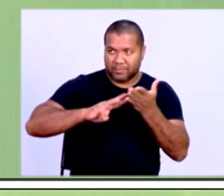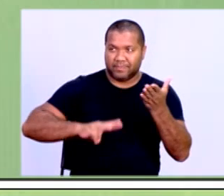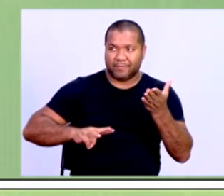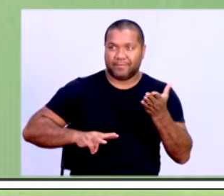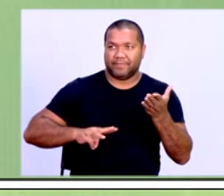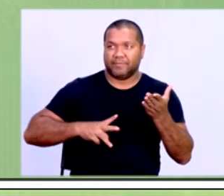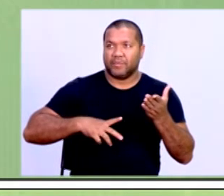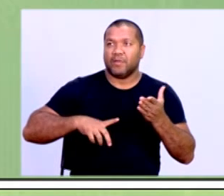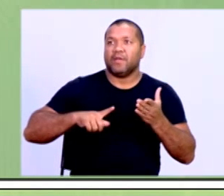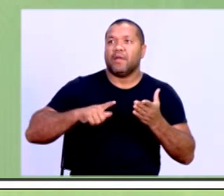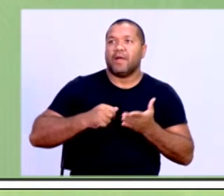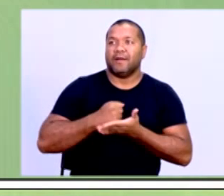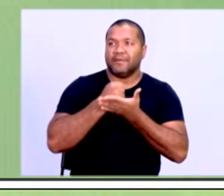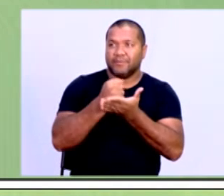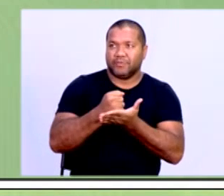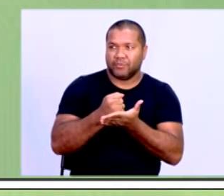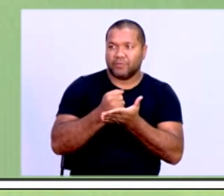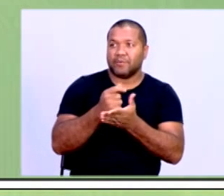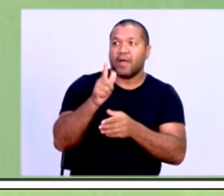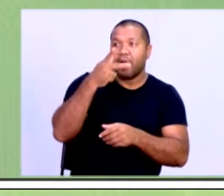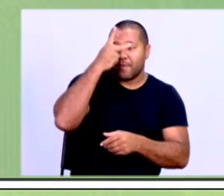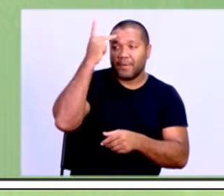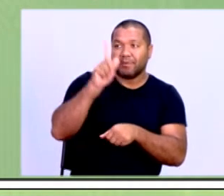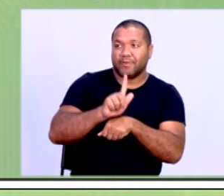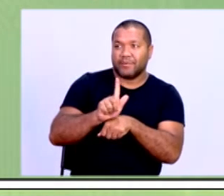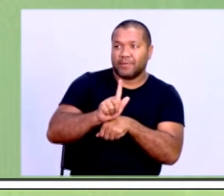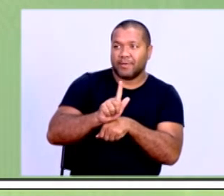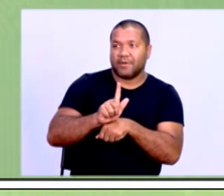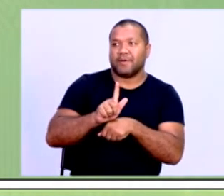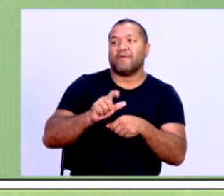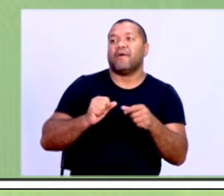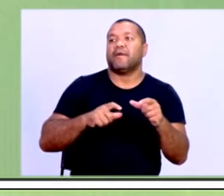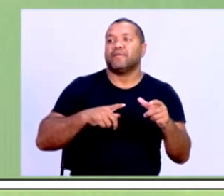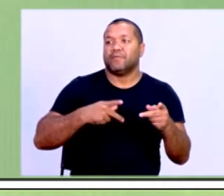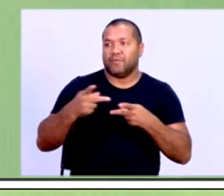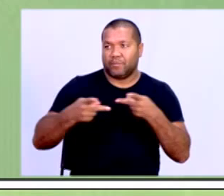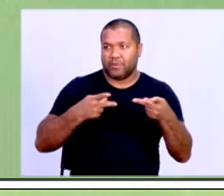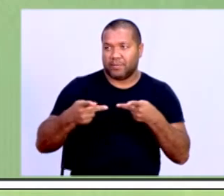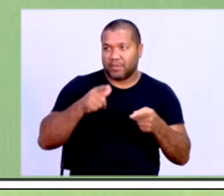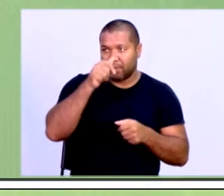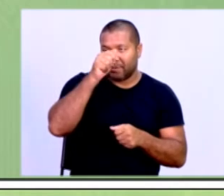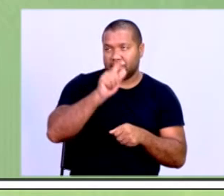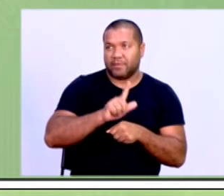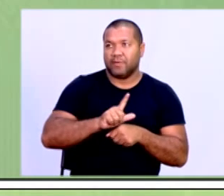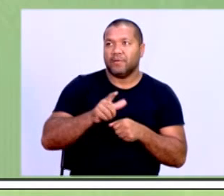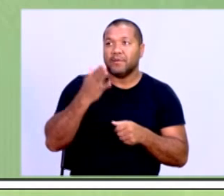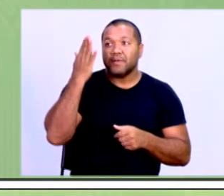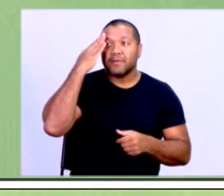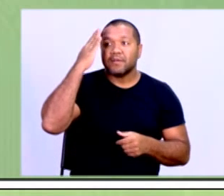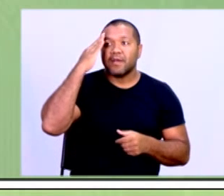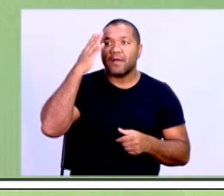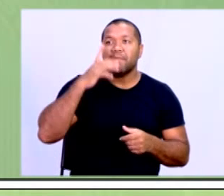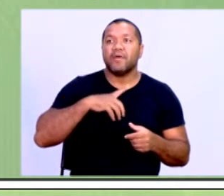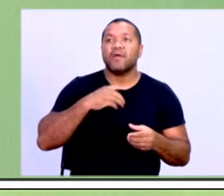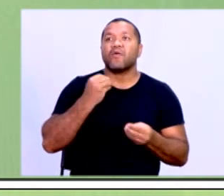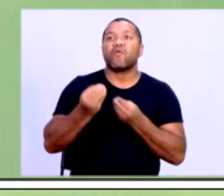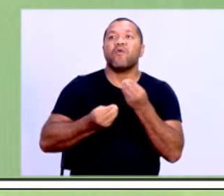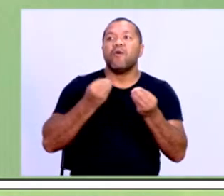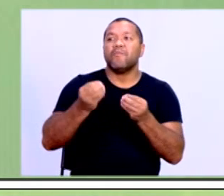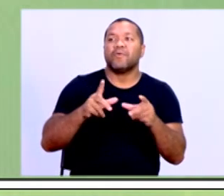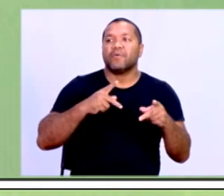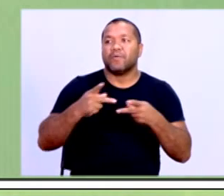metodologia possibilita ao gerente do projeto, tá, pessoal? Controlar o